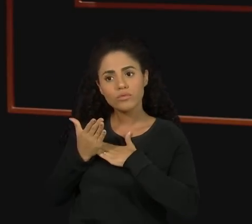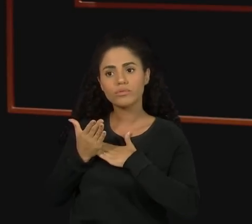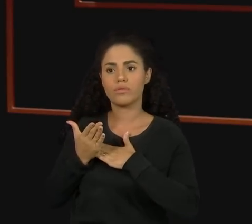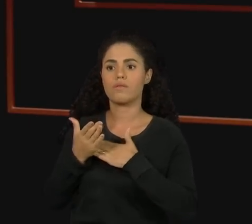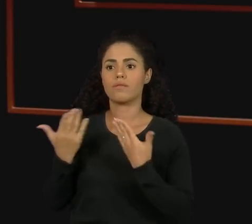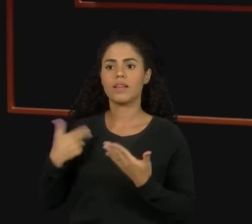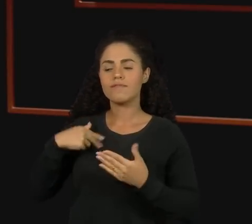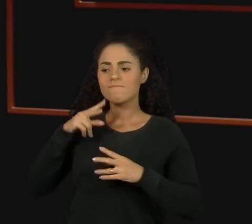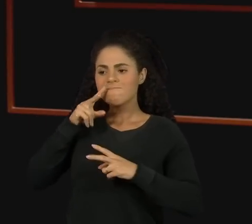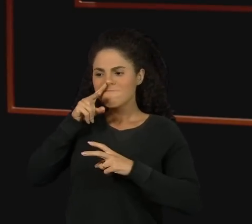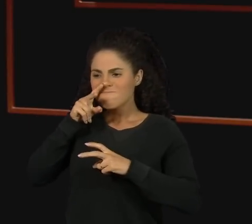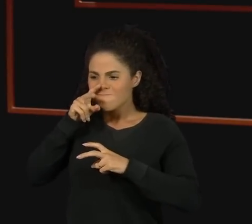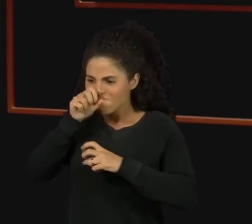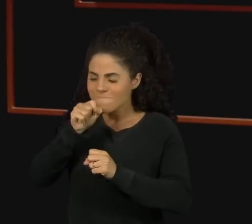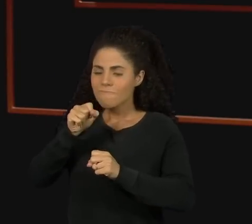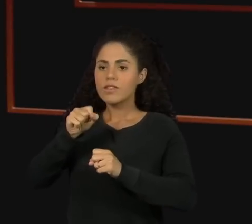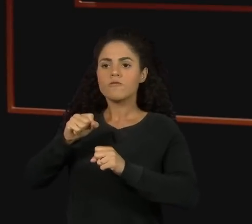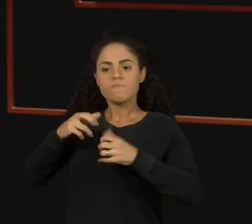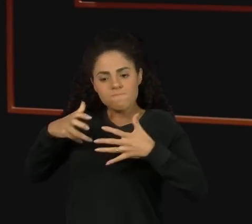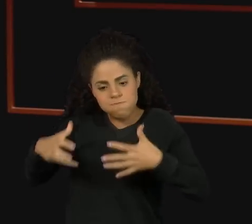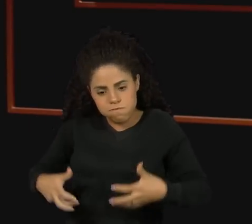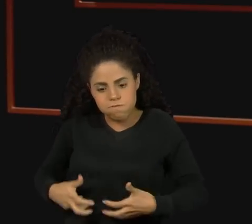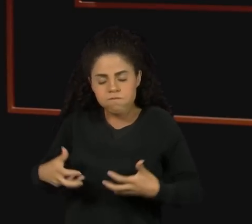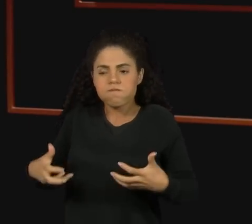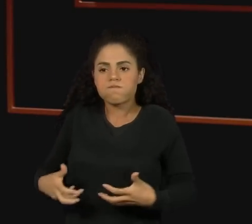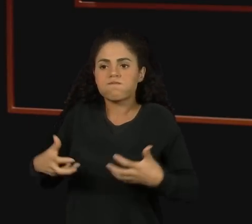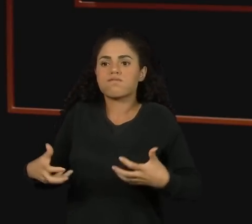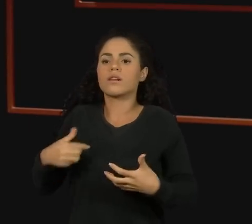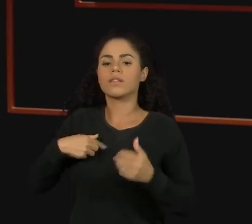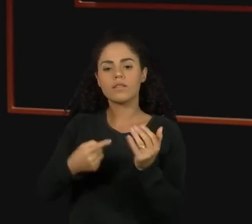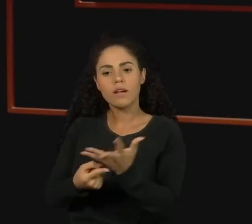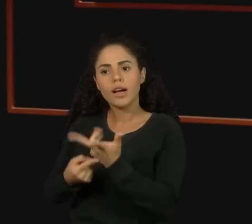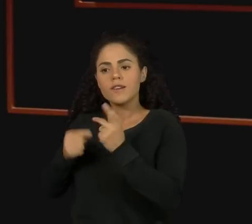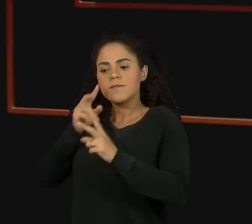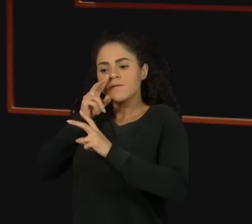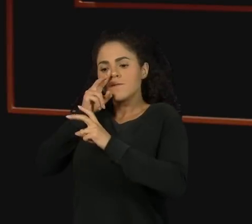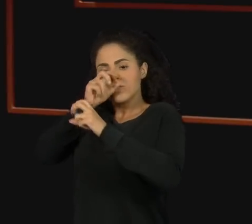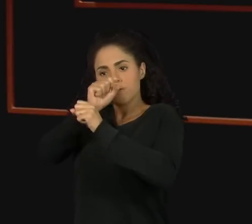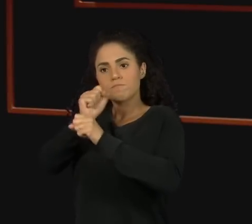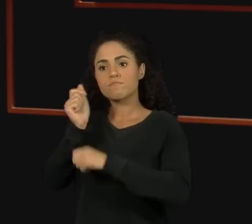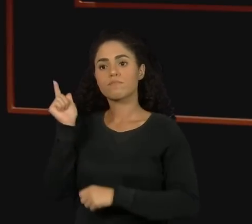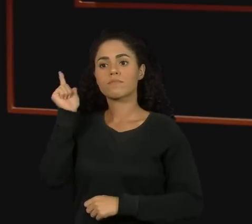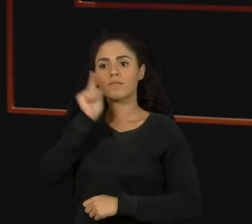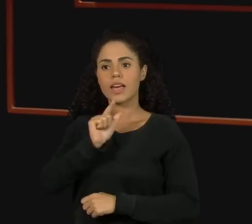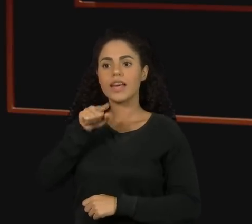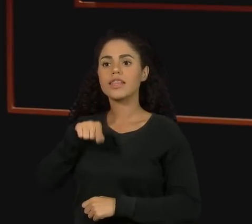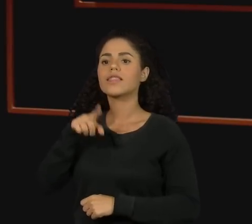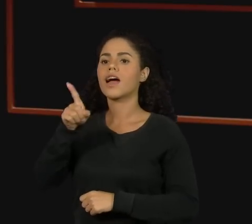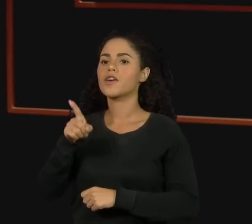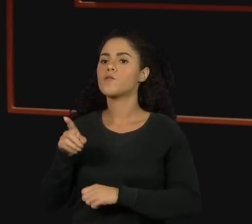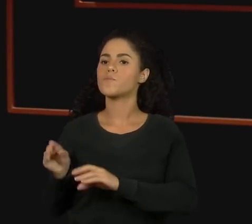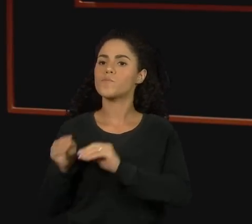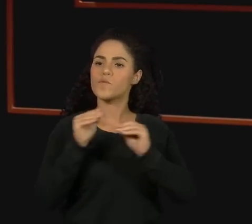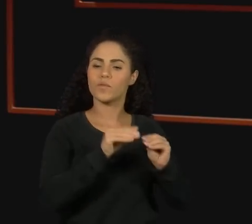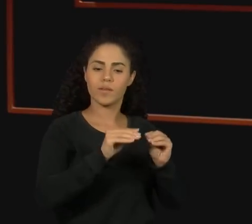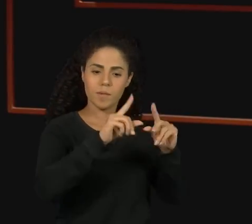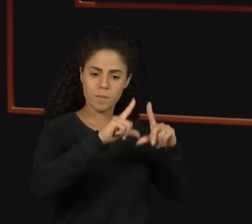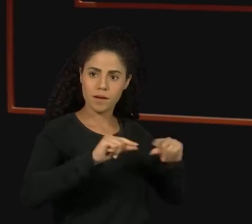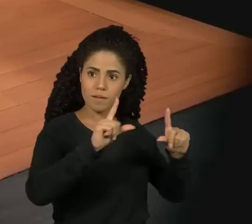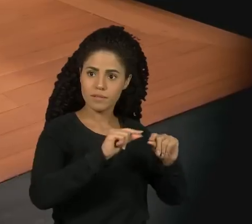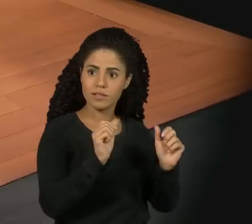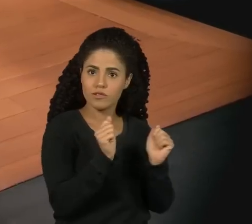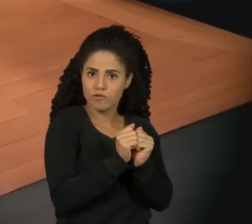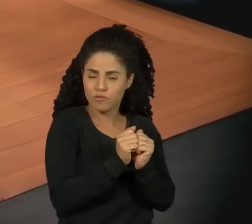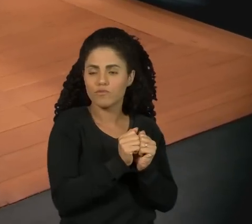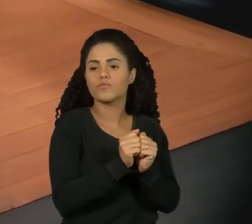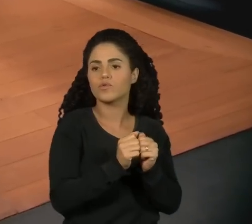dava força. Ele me dava força, a arte me dava força, até que eu saio de lá para morar com meu pai em Brasília. E vem essa